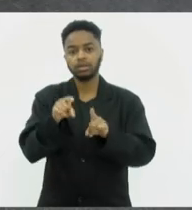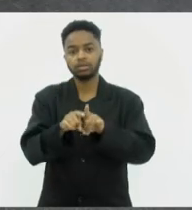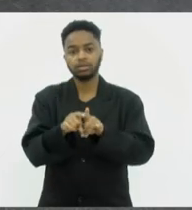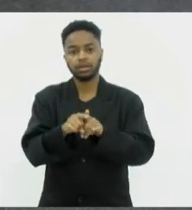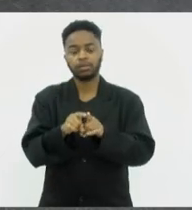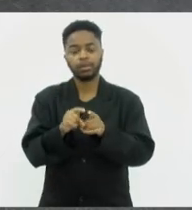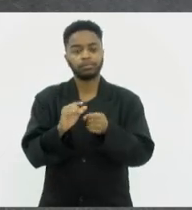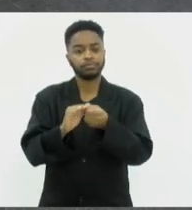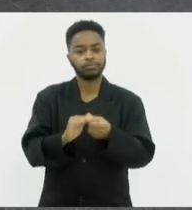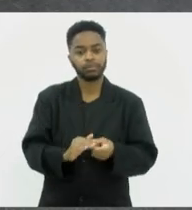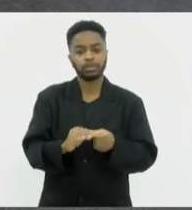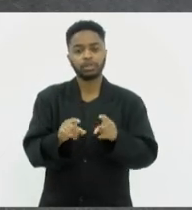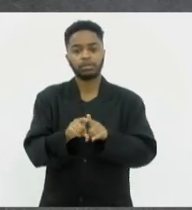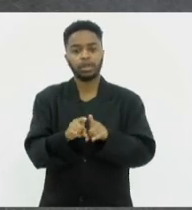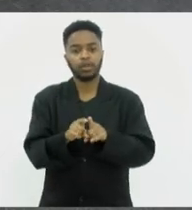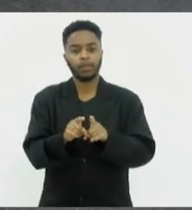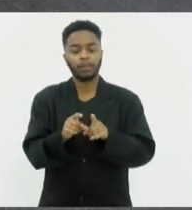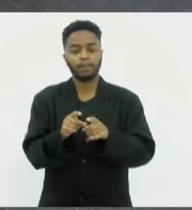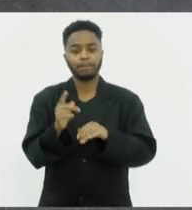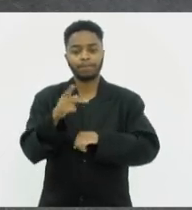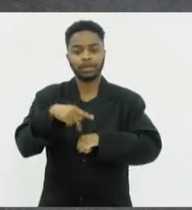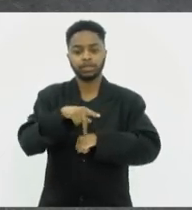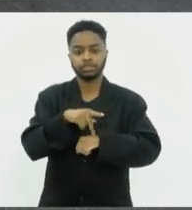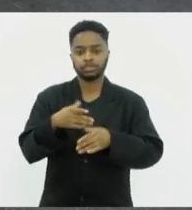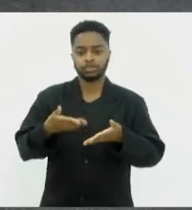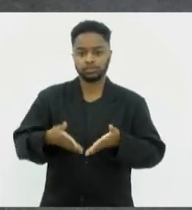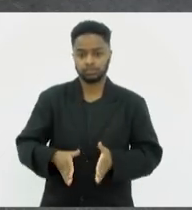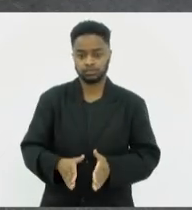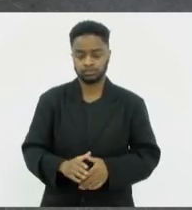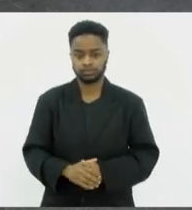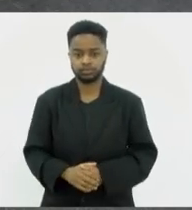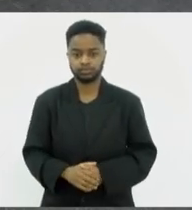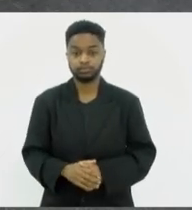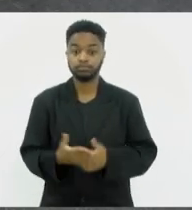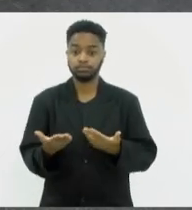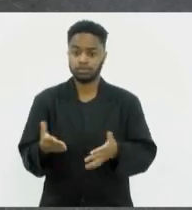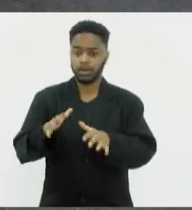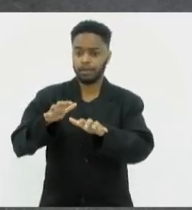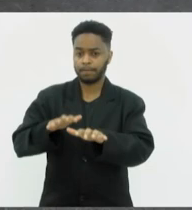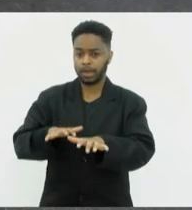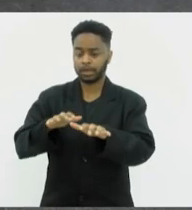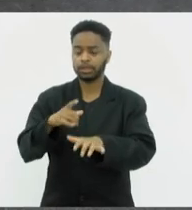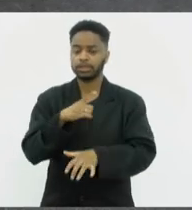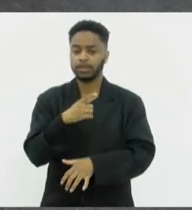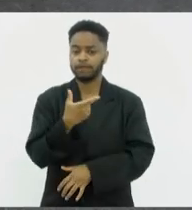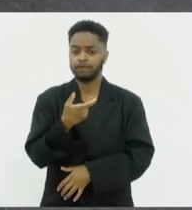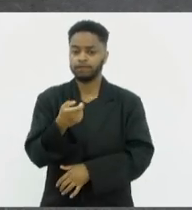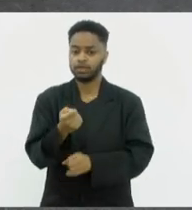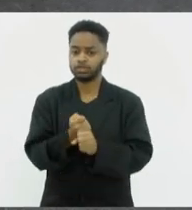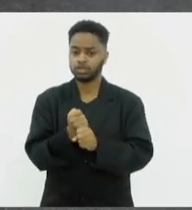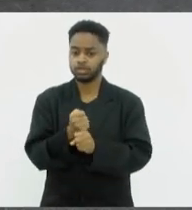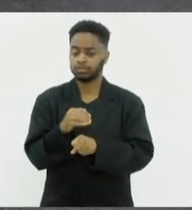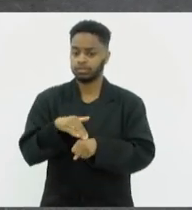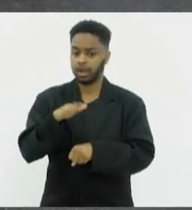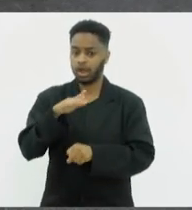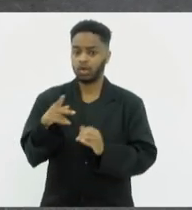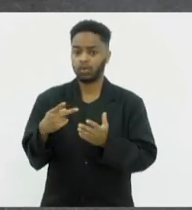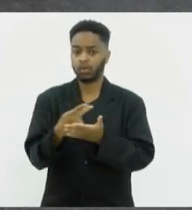de Procedência Nacional. E essa marcha, que já existe há mais de 20 anos, ela acontece